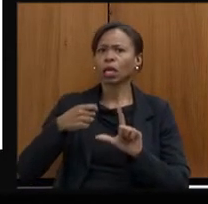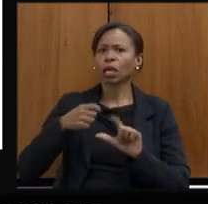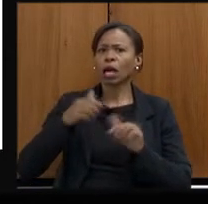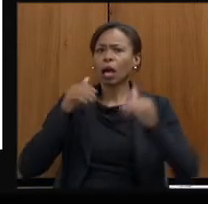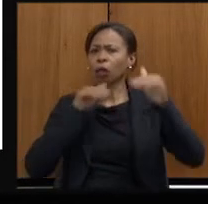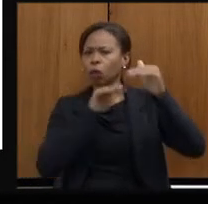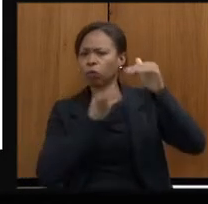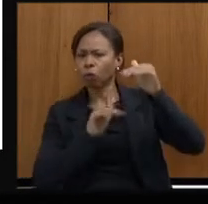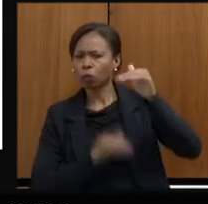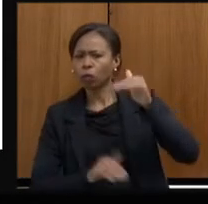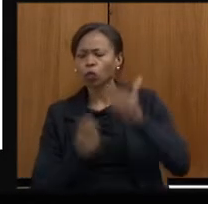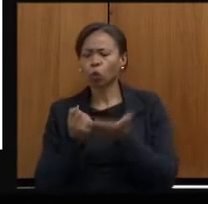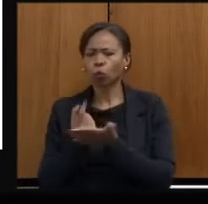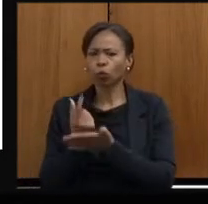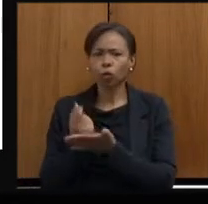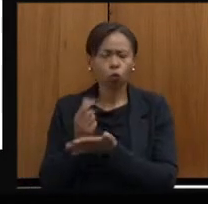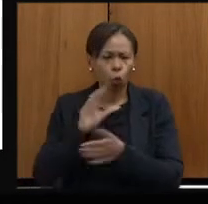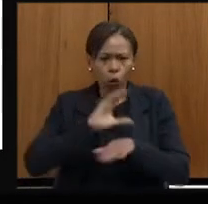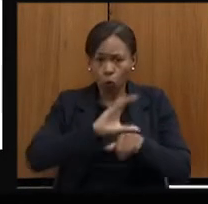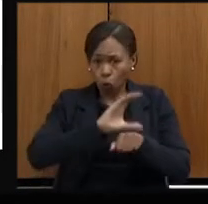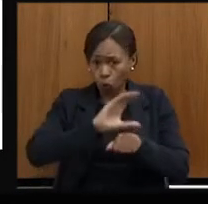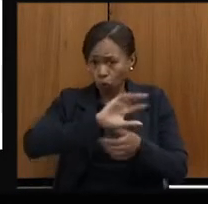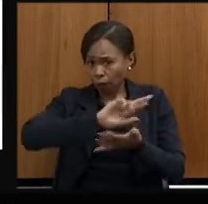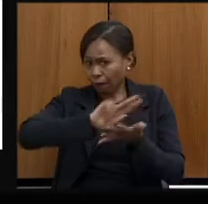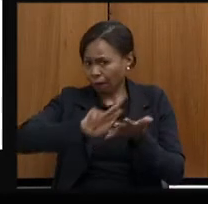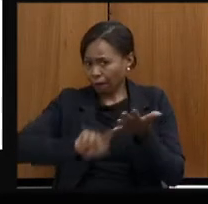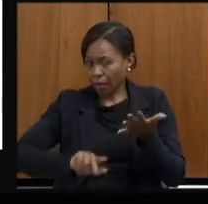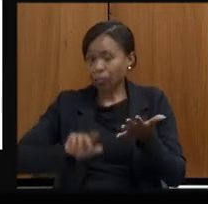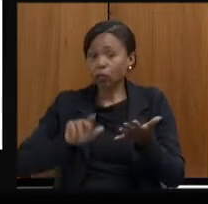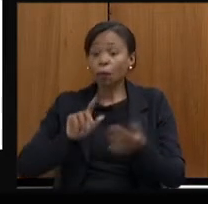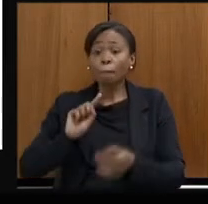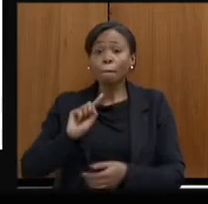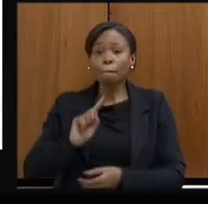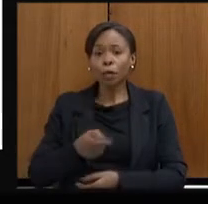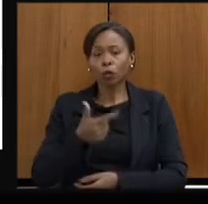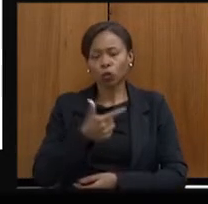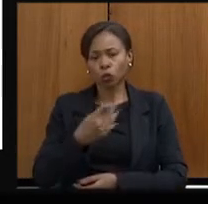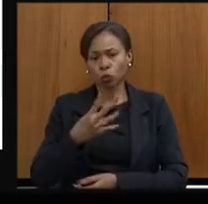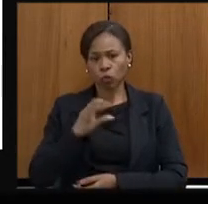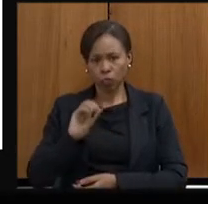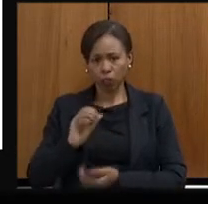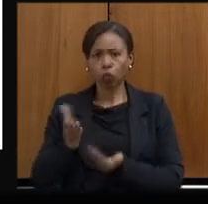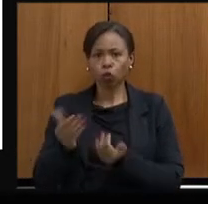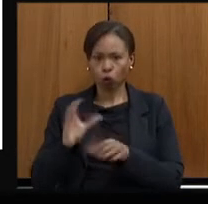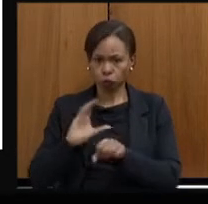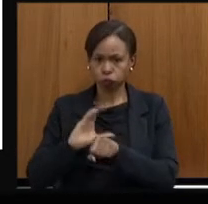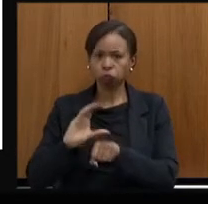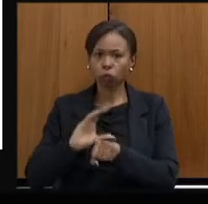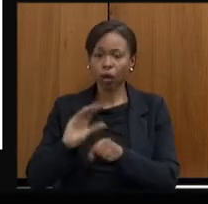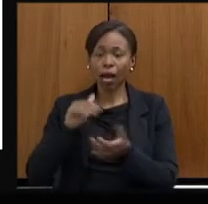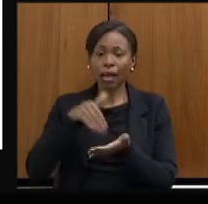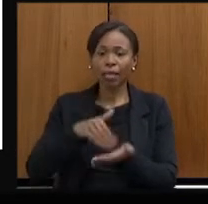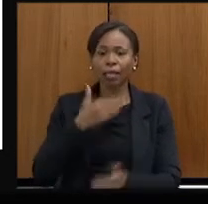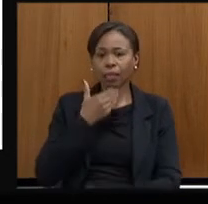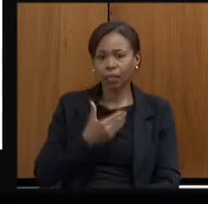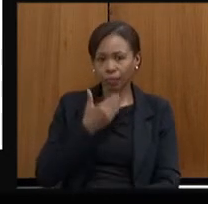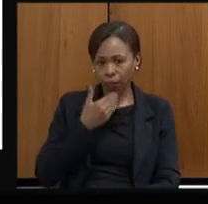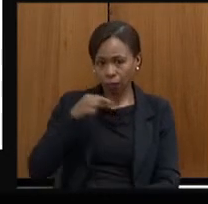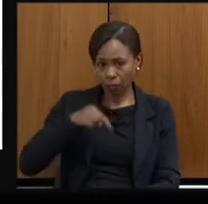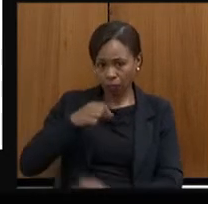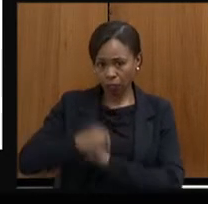estoquista, comprador, tudo isso. Nós vamos qualificar 1.240 jovens até dezembro de 2022